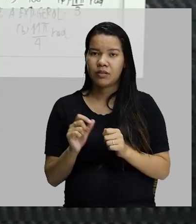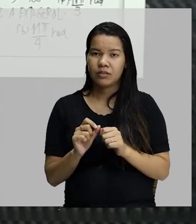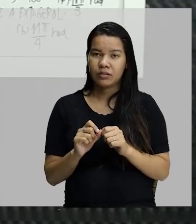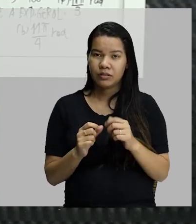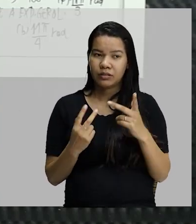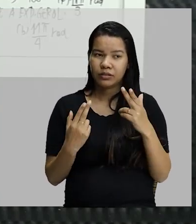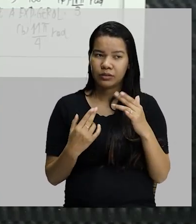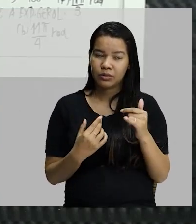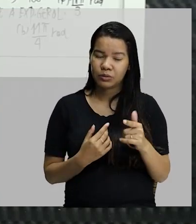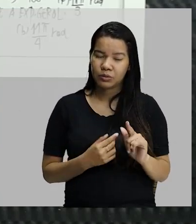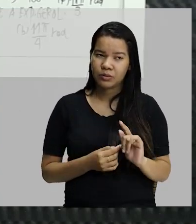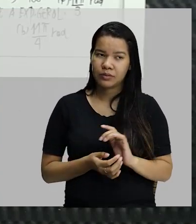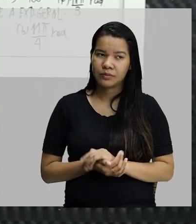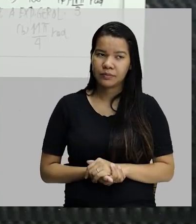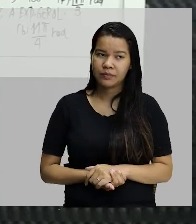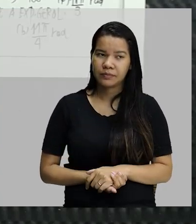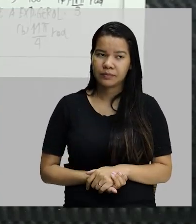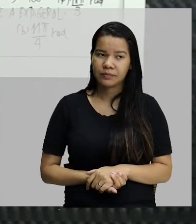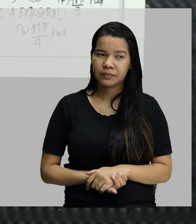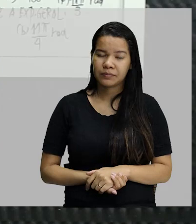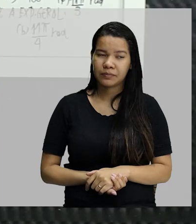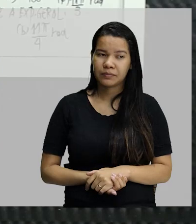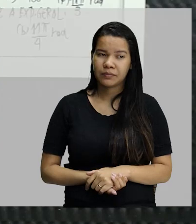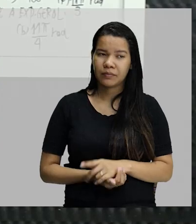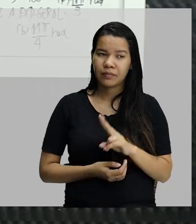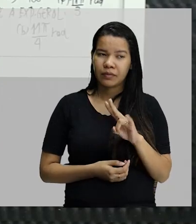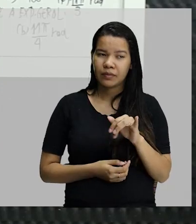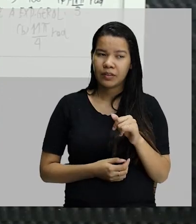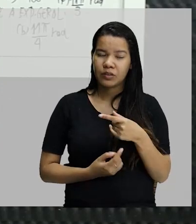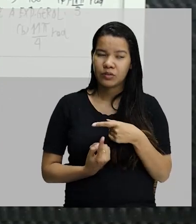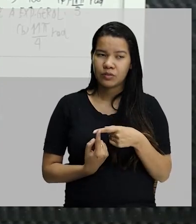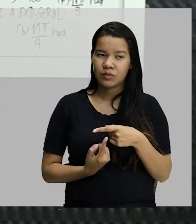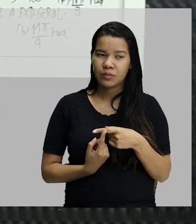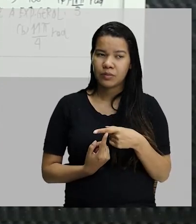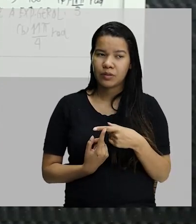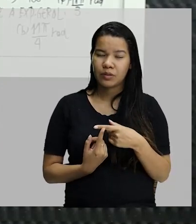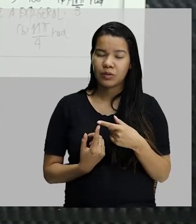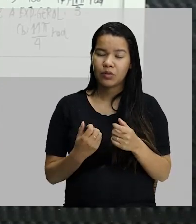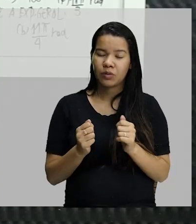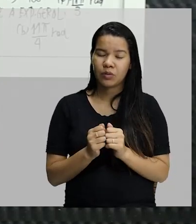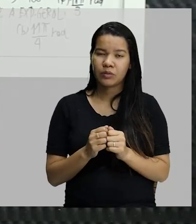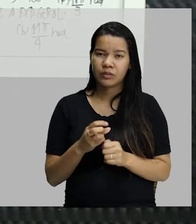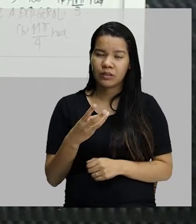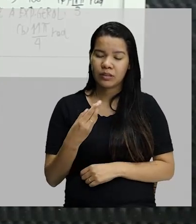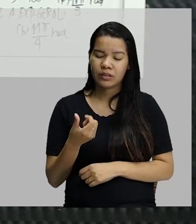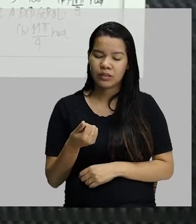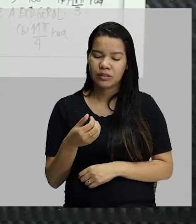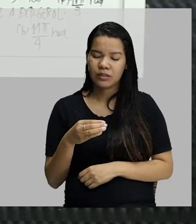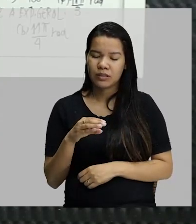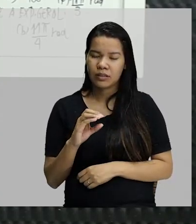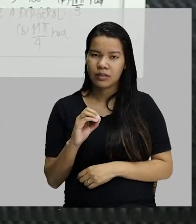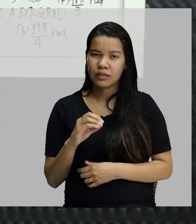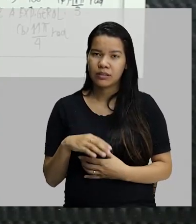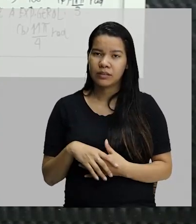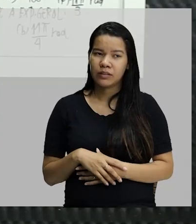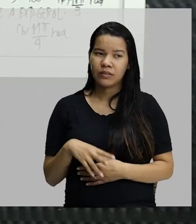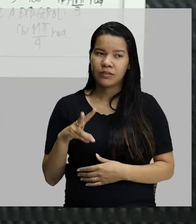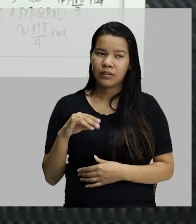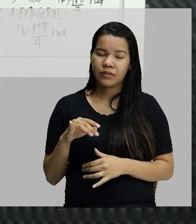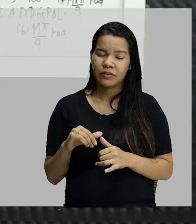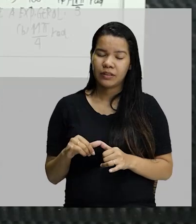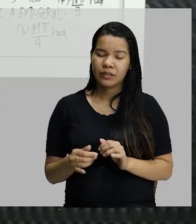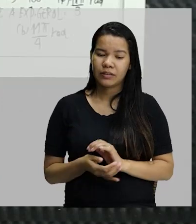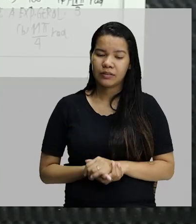mesma coisa. Ó. Menos 57 vai somar agora com 360. Certo? Então vai ficar